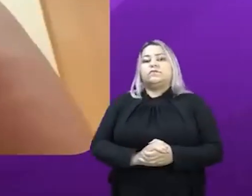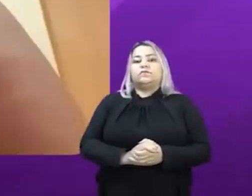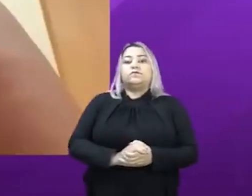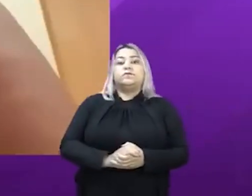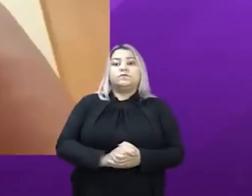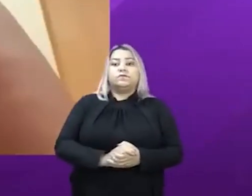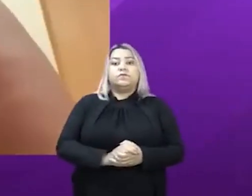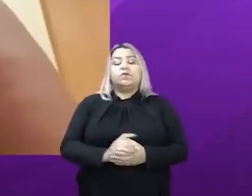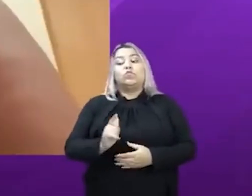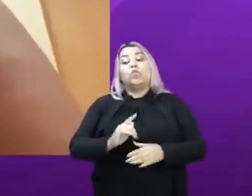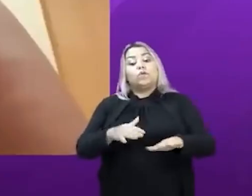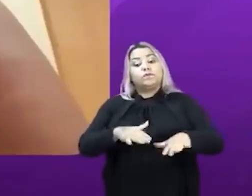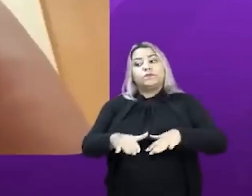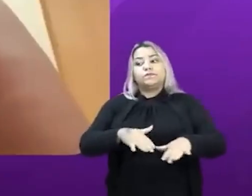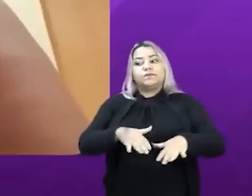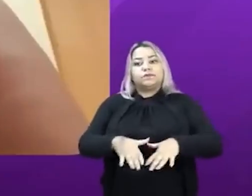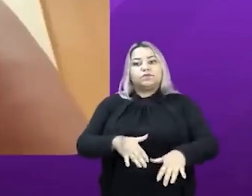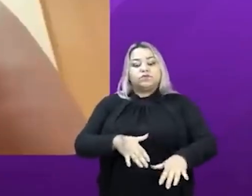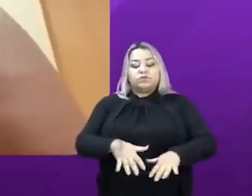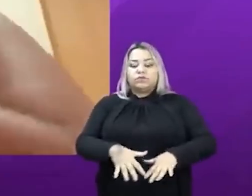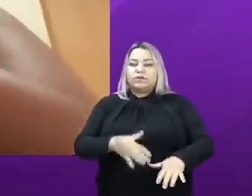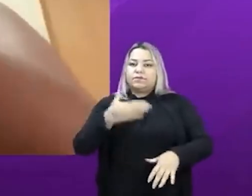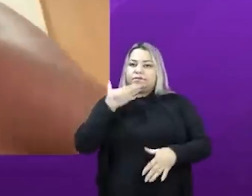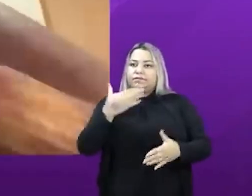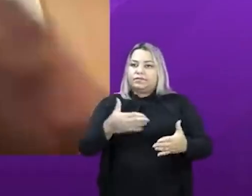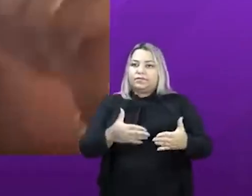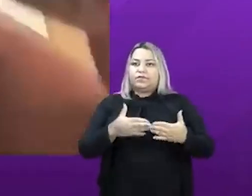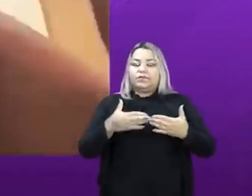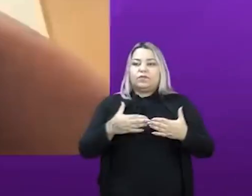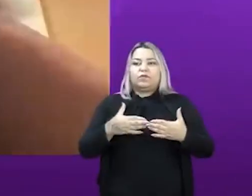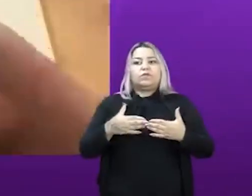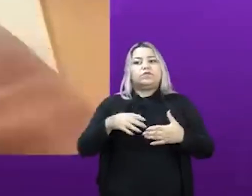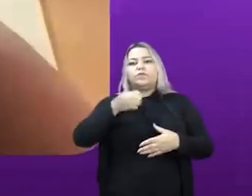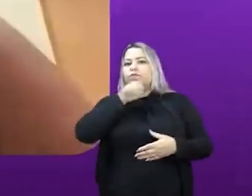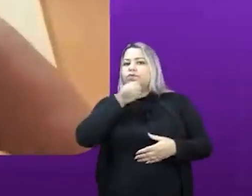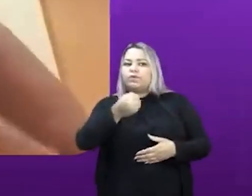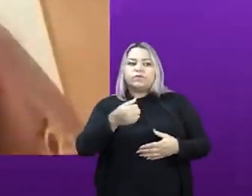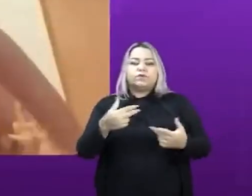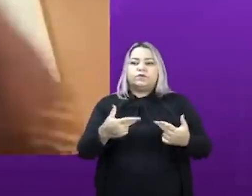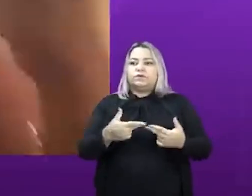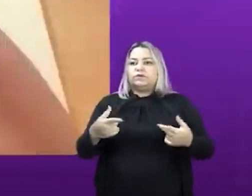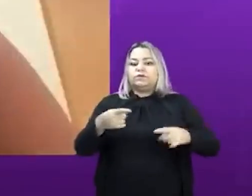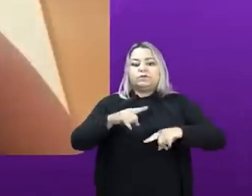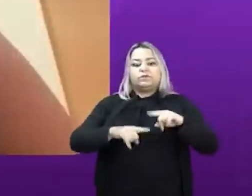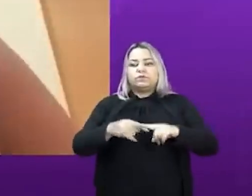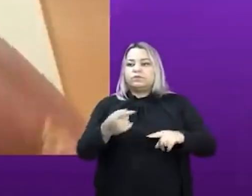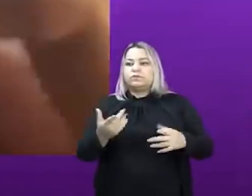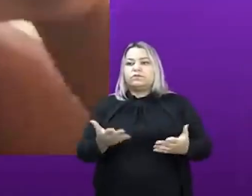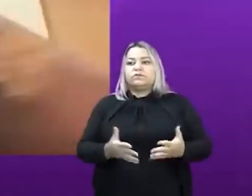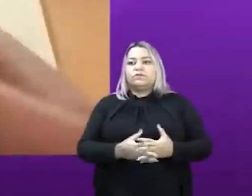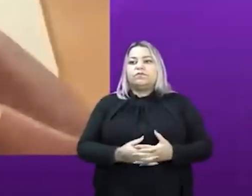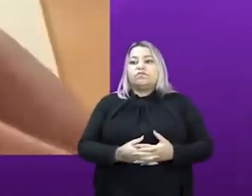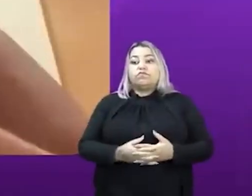movimento lá na praça que a gente pedia caixa de som de um, microfone de karaokê de outro, aí o